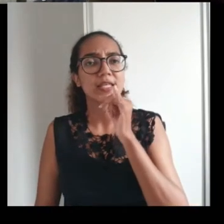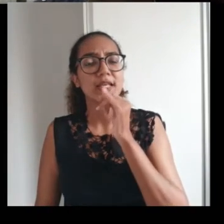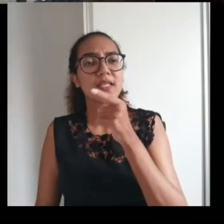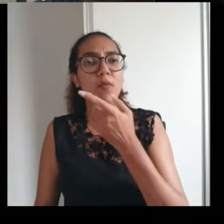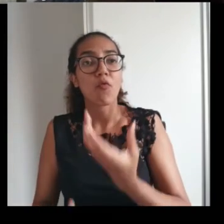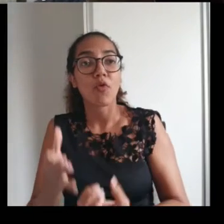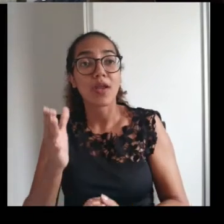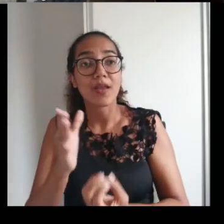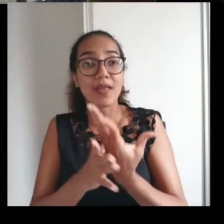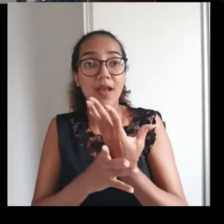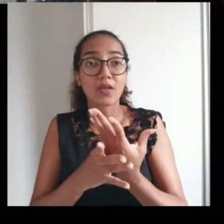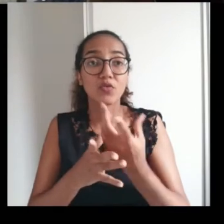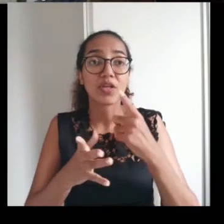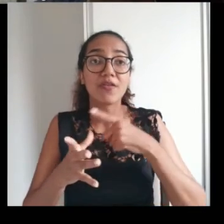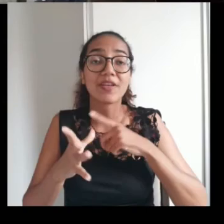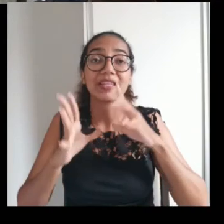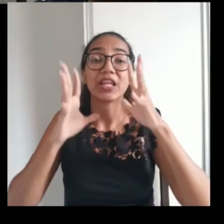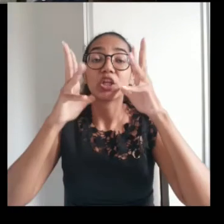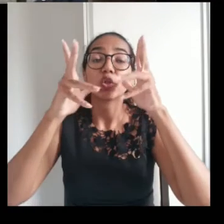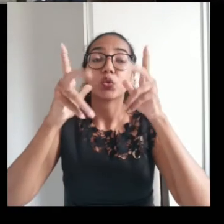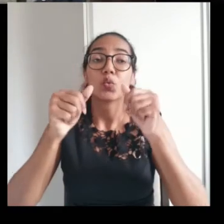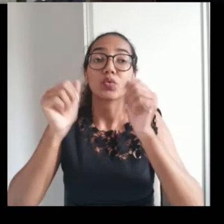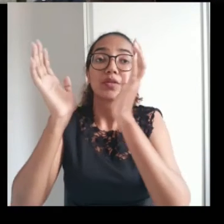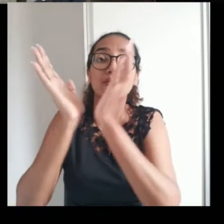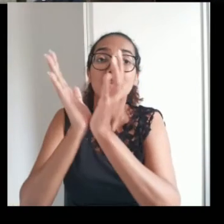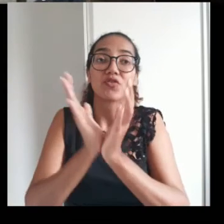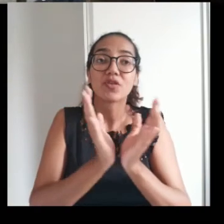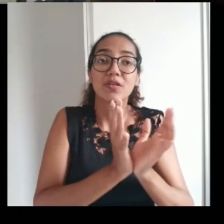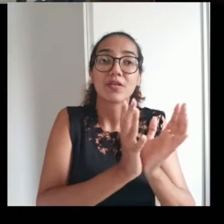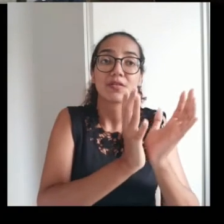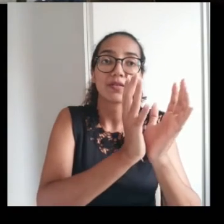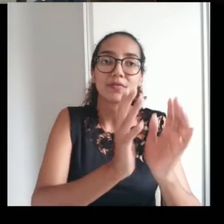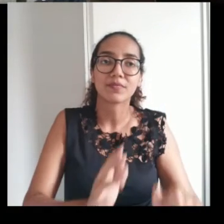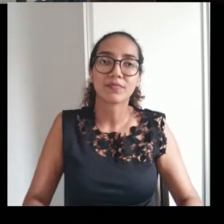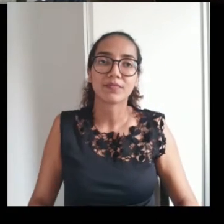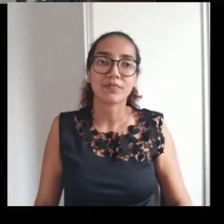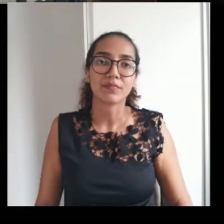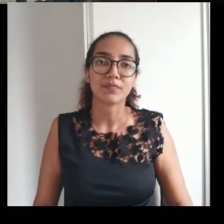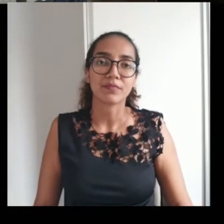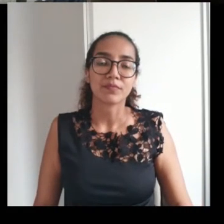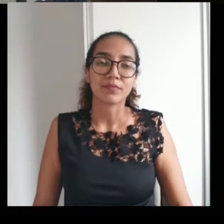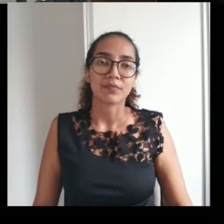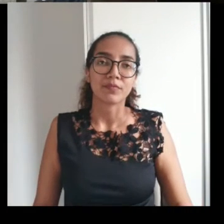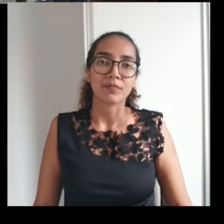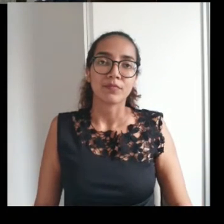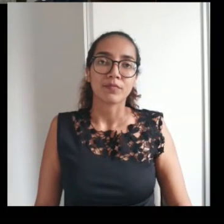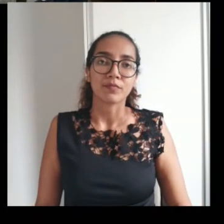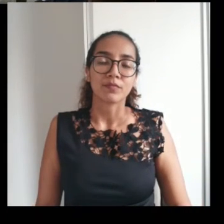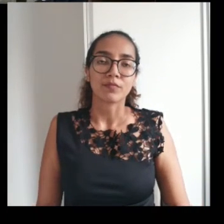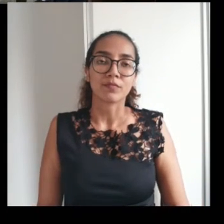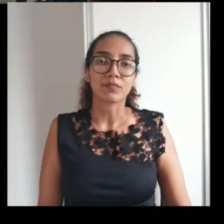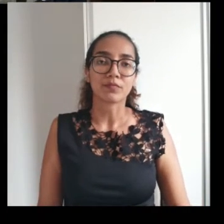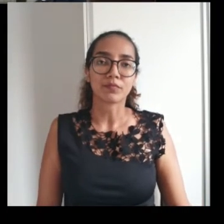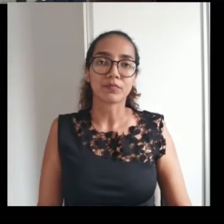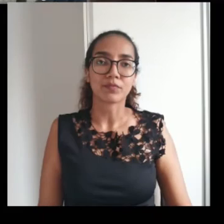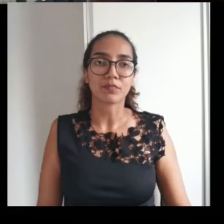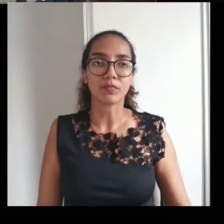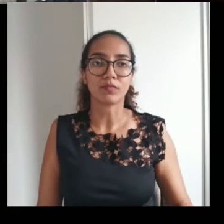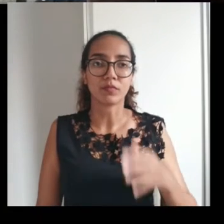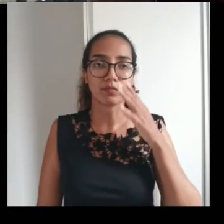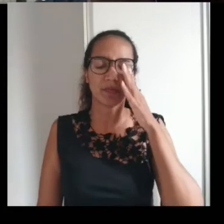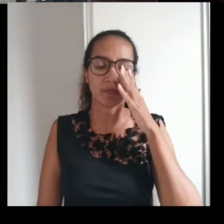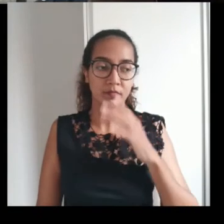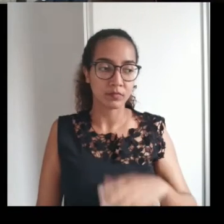camada de dados, um pacote que vai ter todas as classes que estão na camada de apresentação e